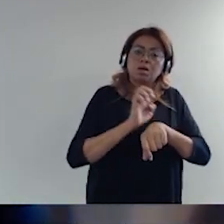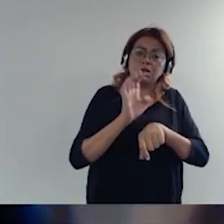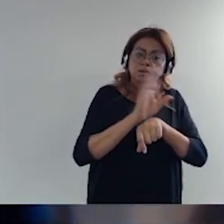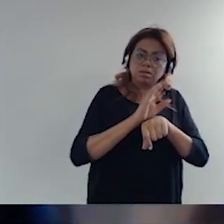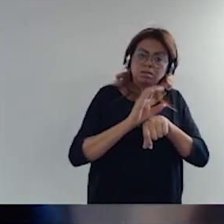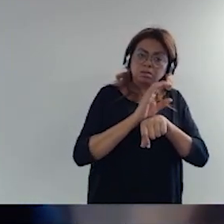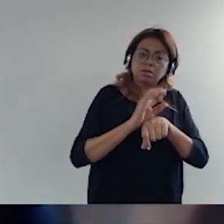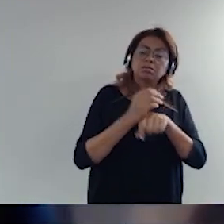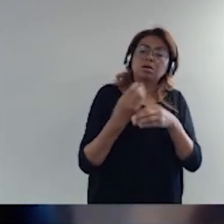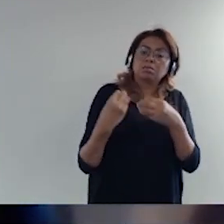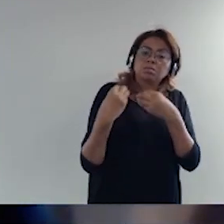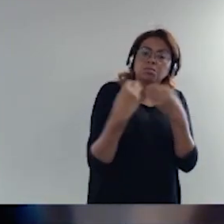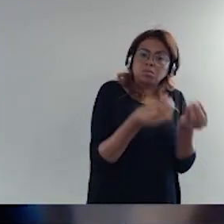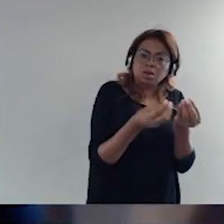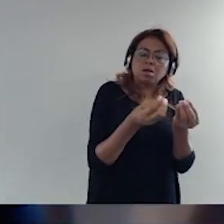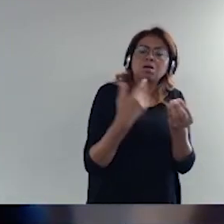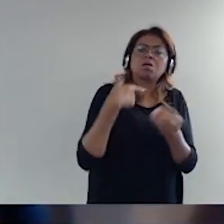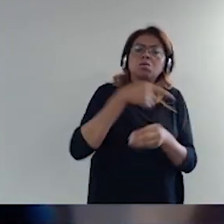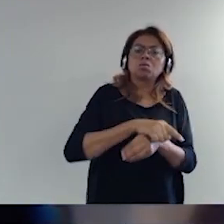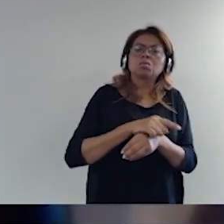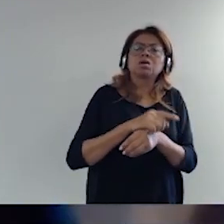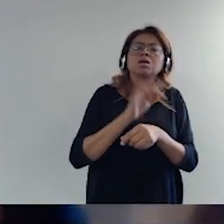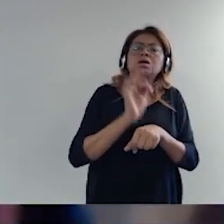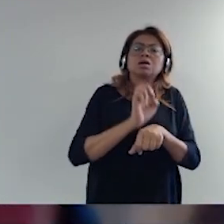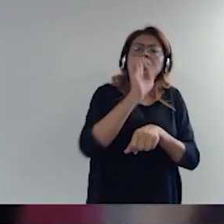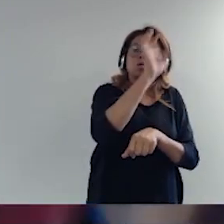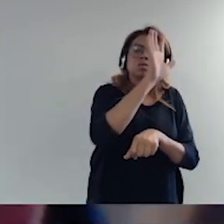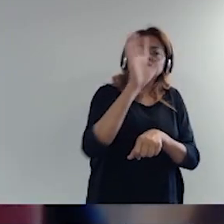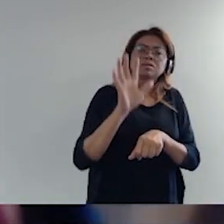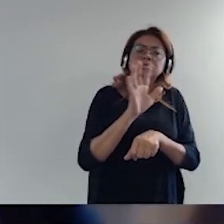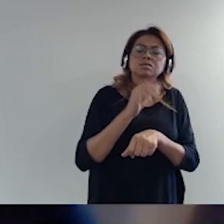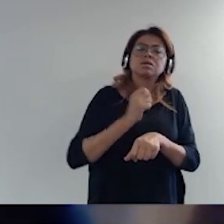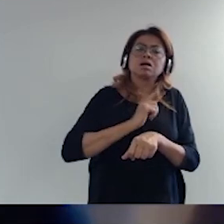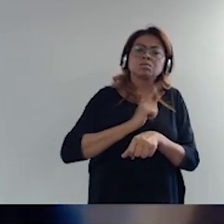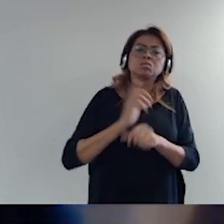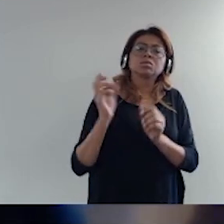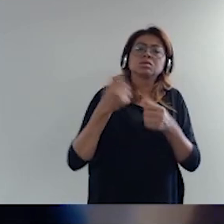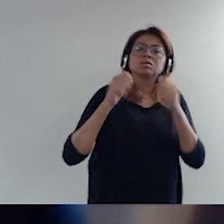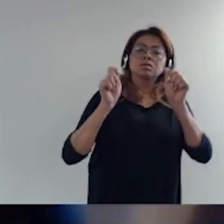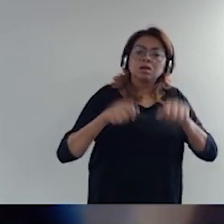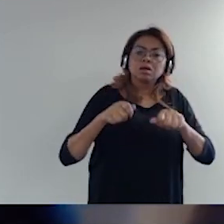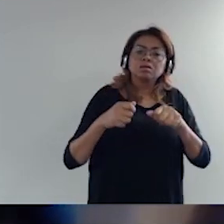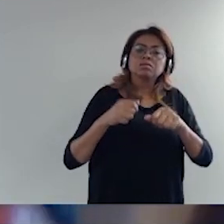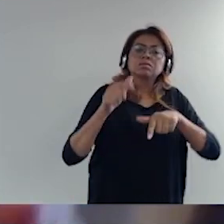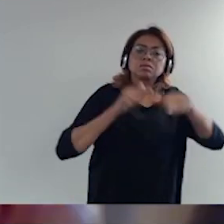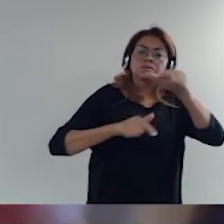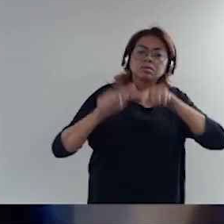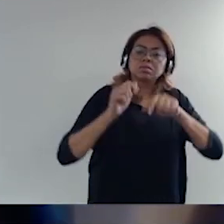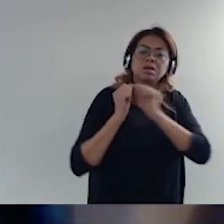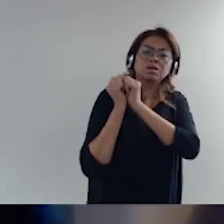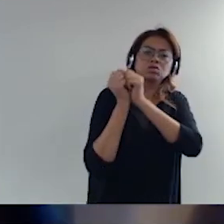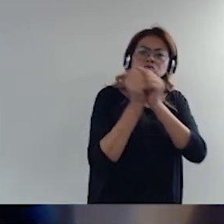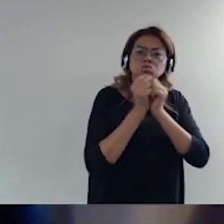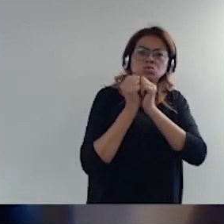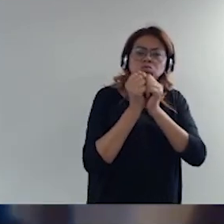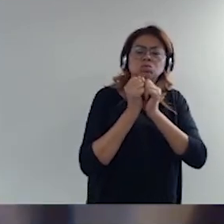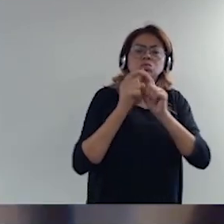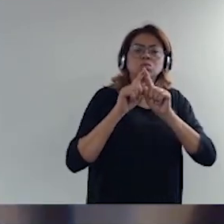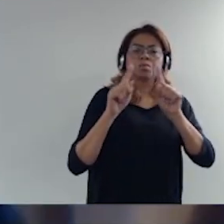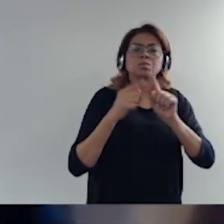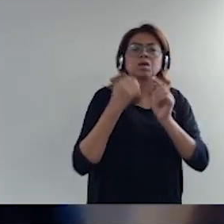uma federação de cooperação, onde as repartições de competências estão bem